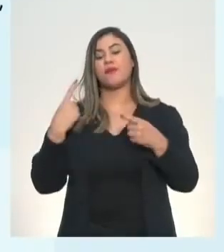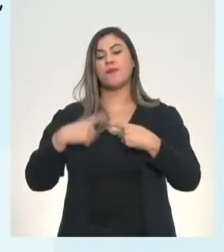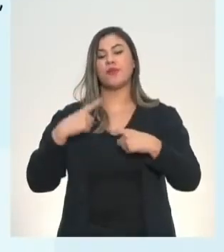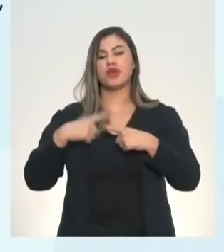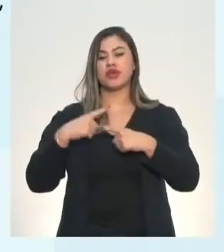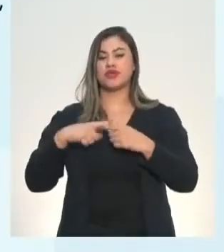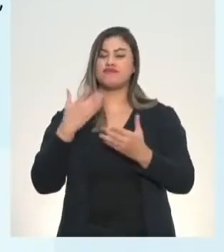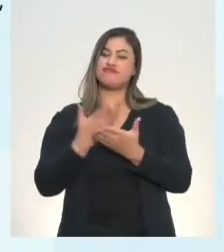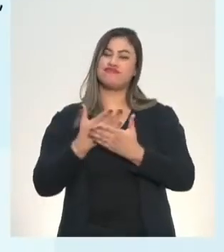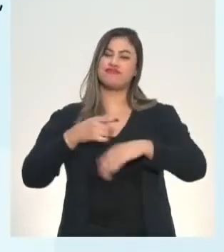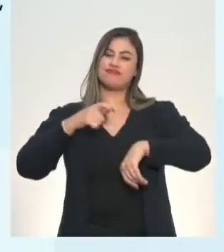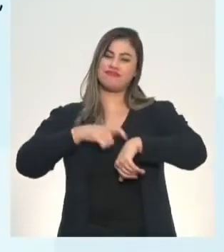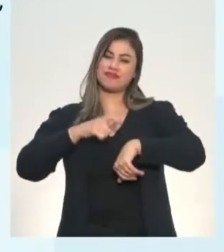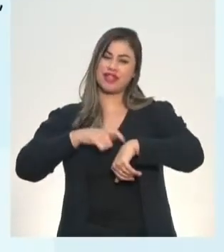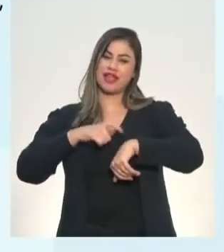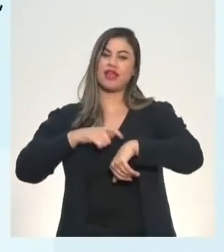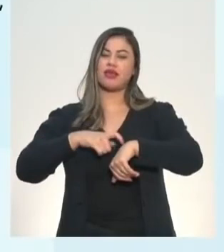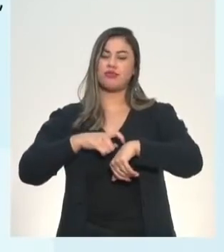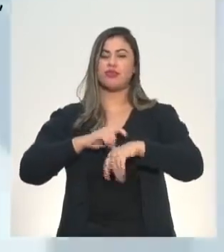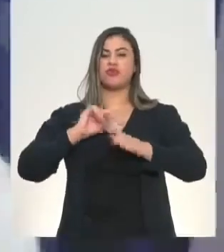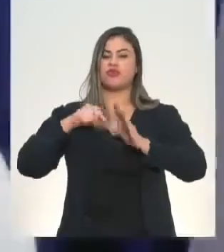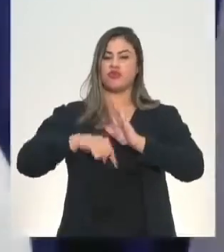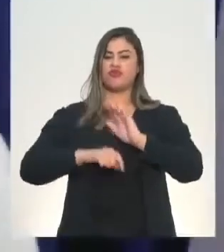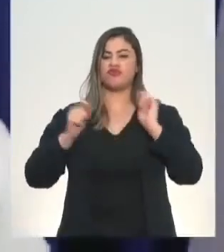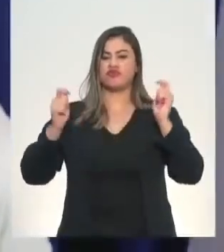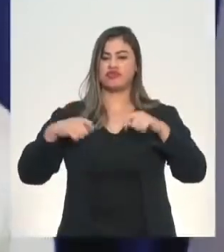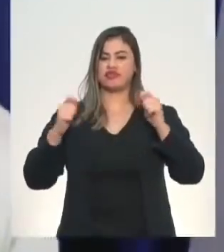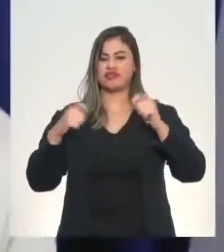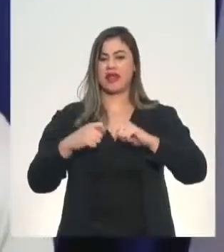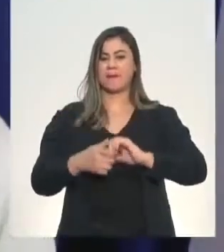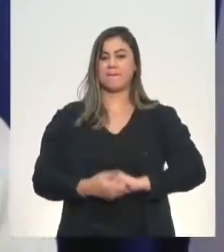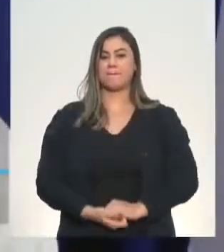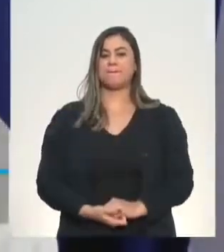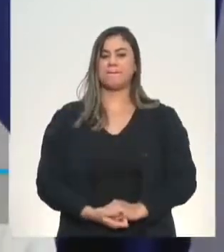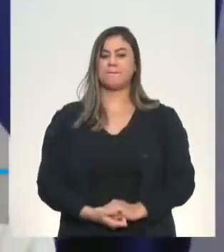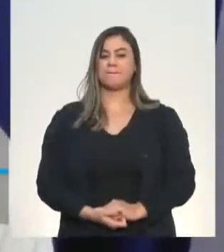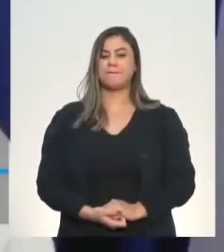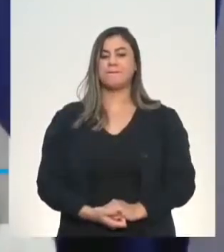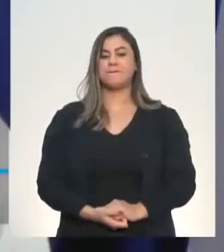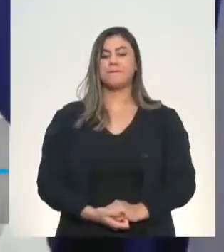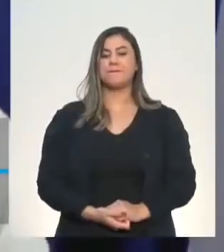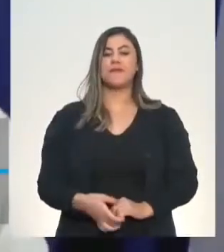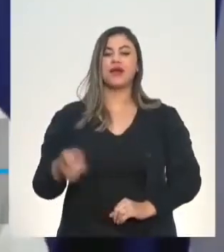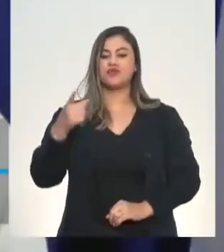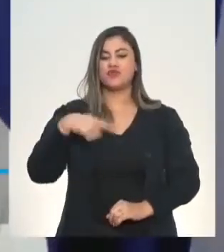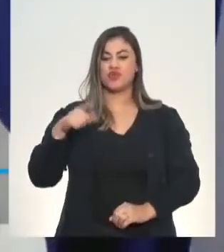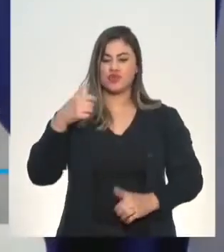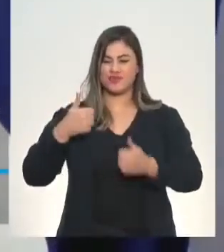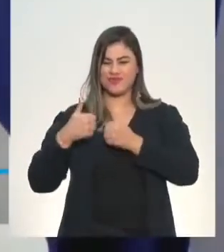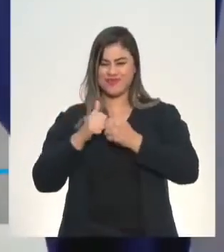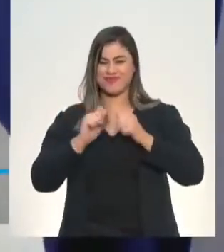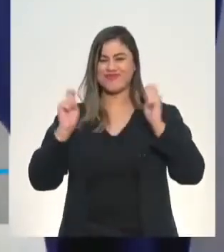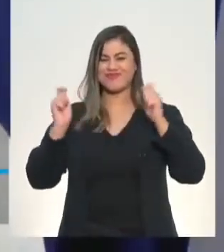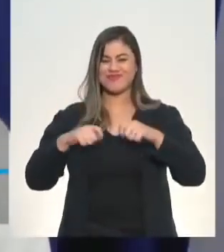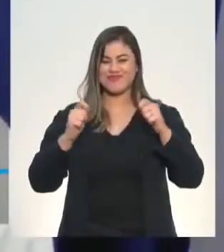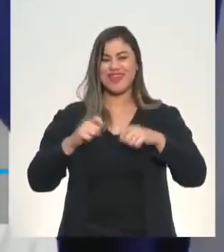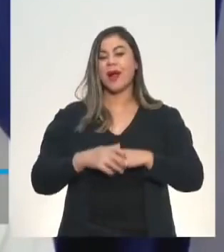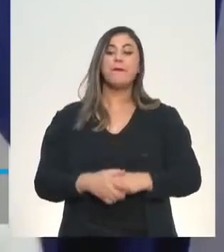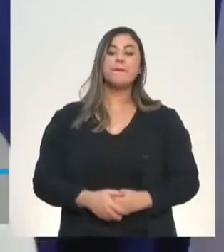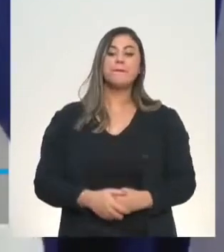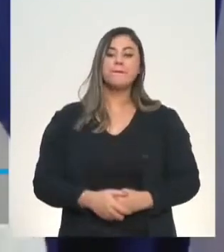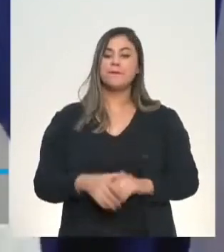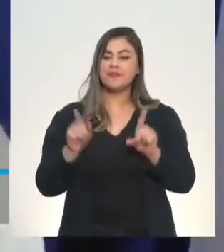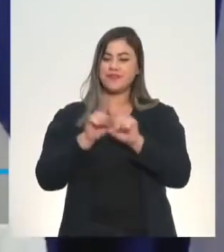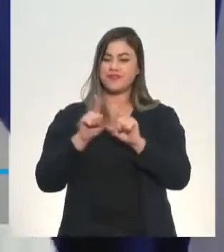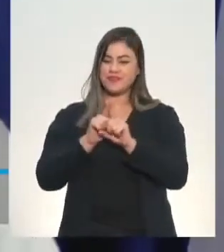aula, né, para dar tempo, a gente conseguir aprofundar aí, depois as pessoas, vocês conseguirem acompanhar também o conteúdo, né, então não